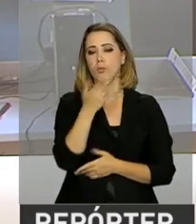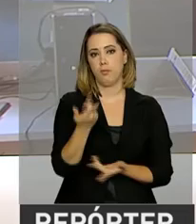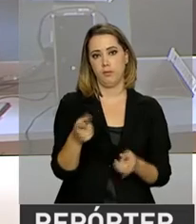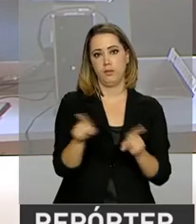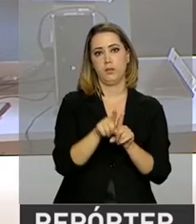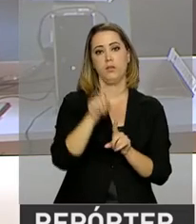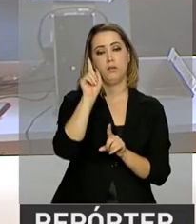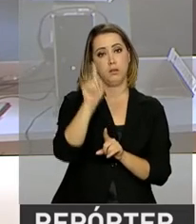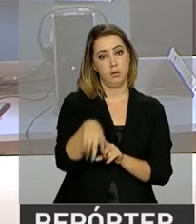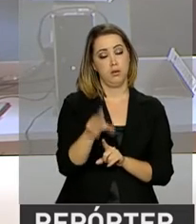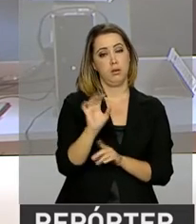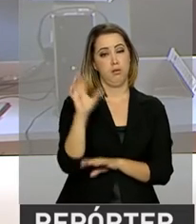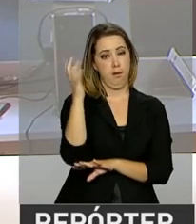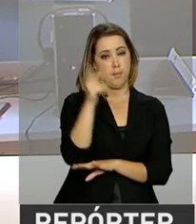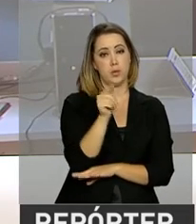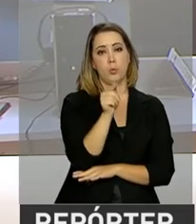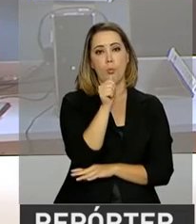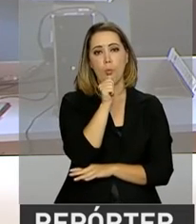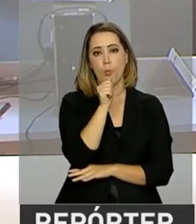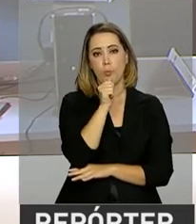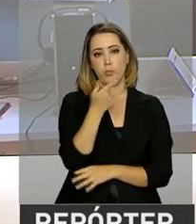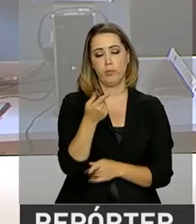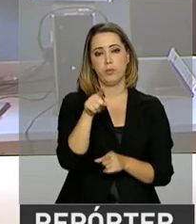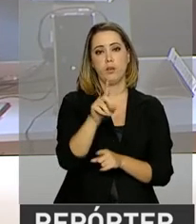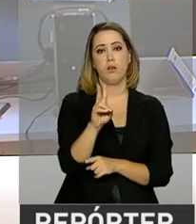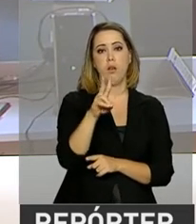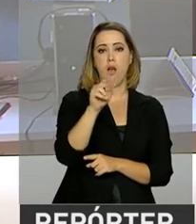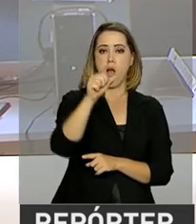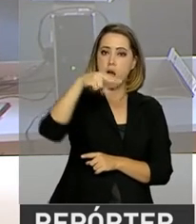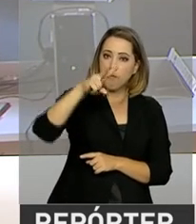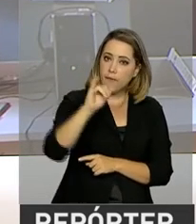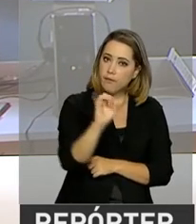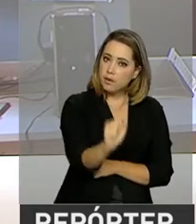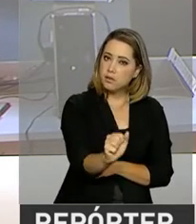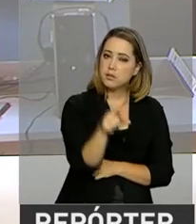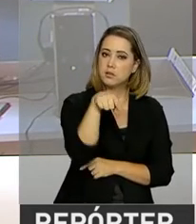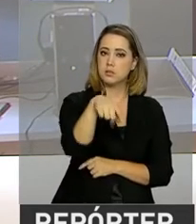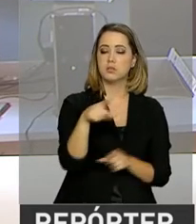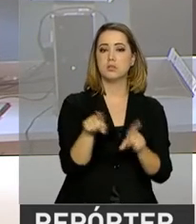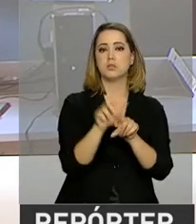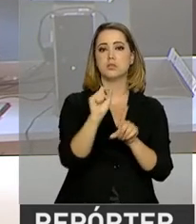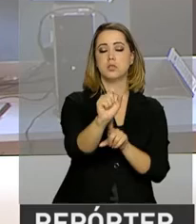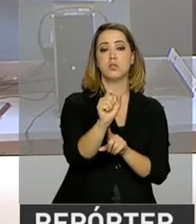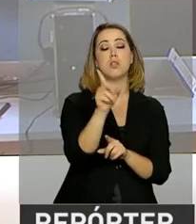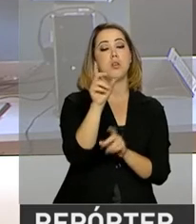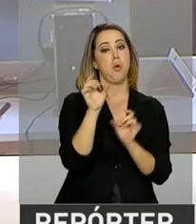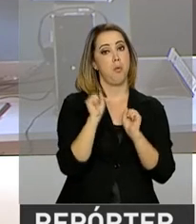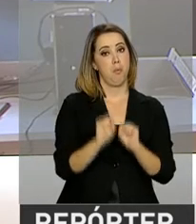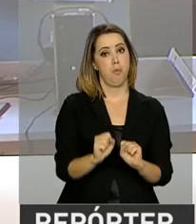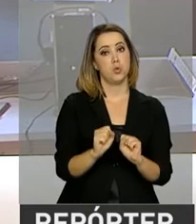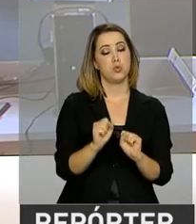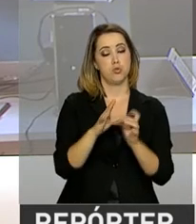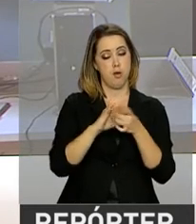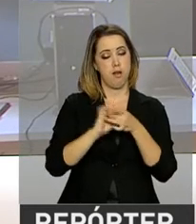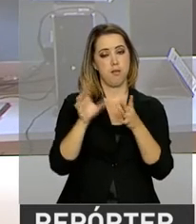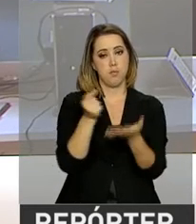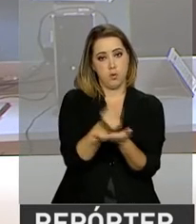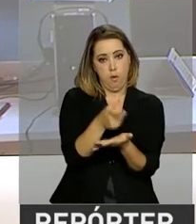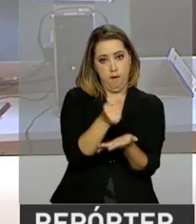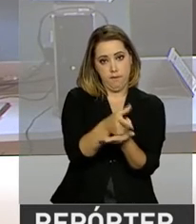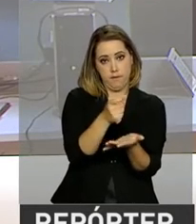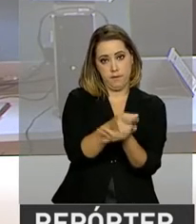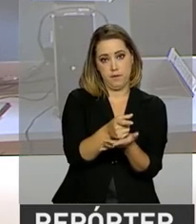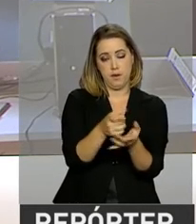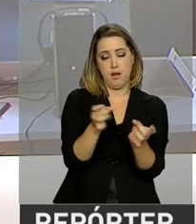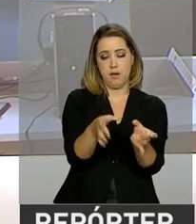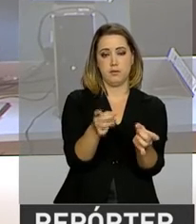segundo a anvisa que a agência nacional de vigilância sanitária o negativo será vendido em forma de spray oral o